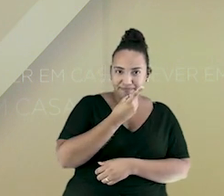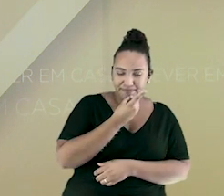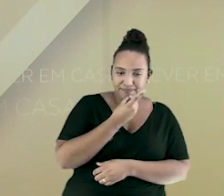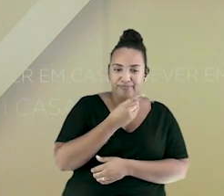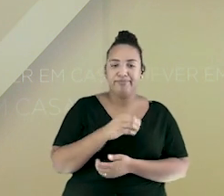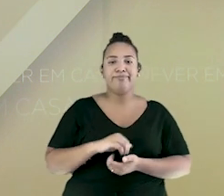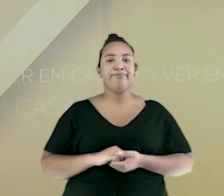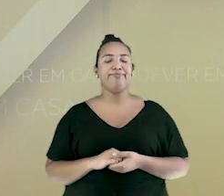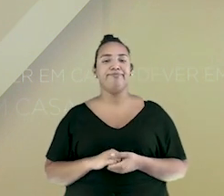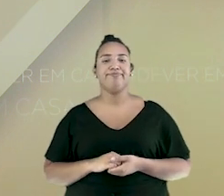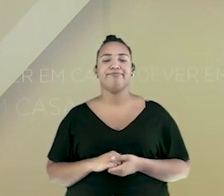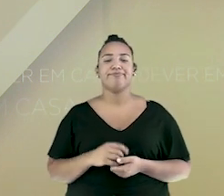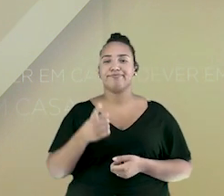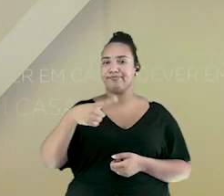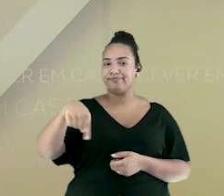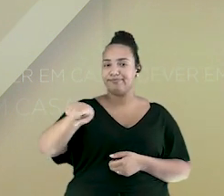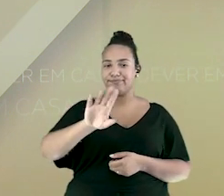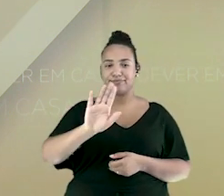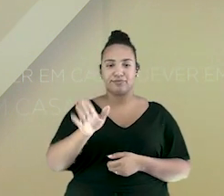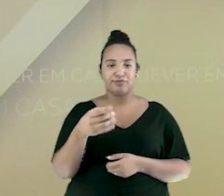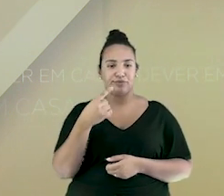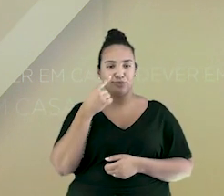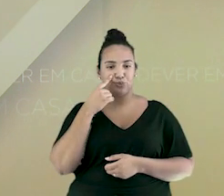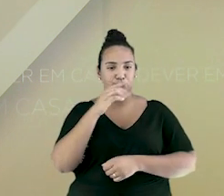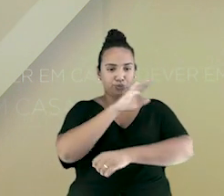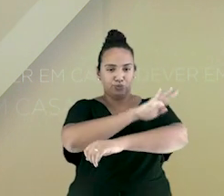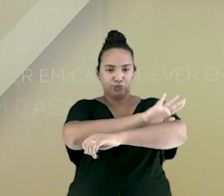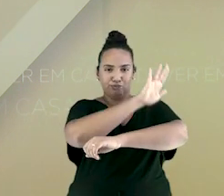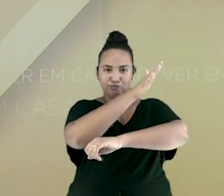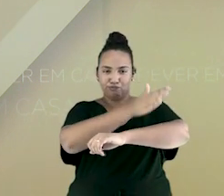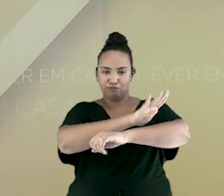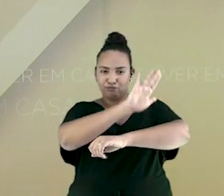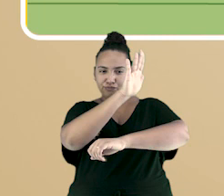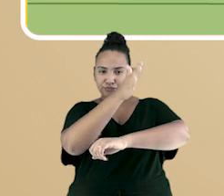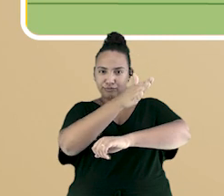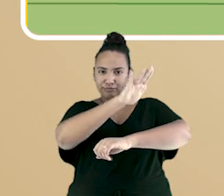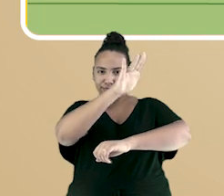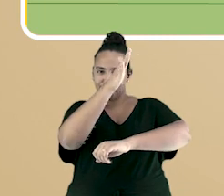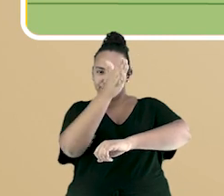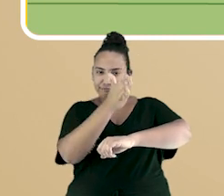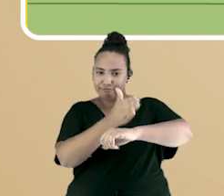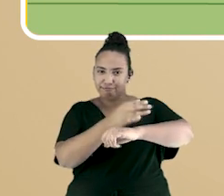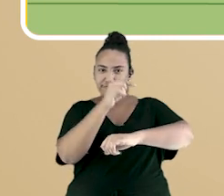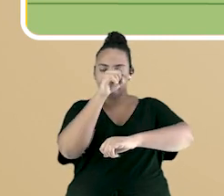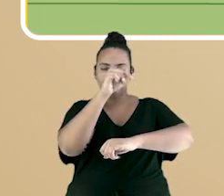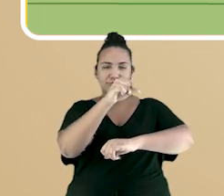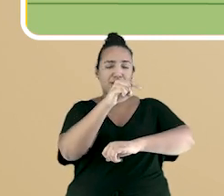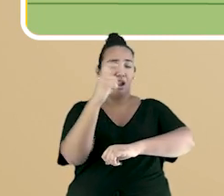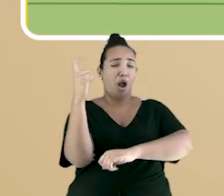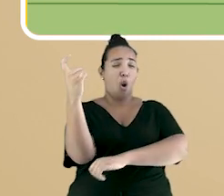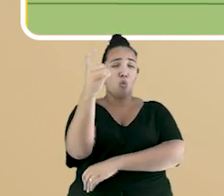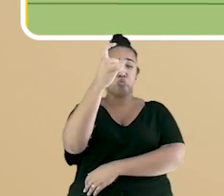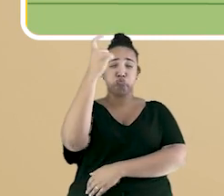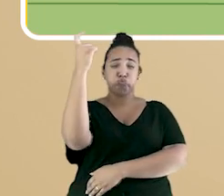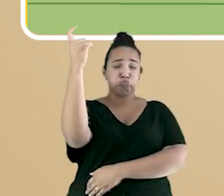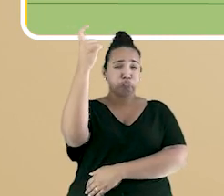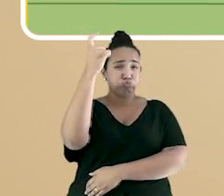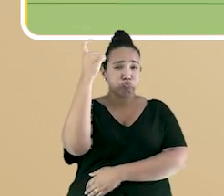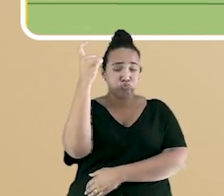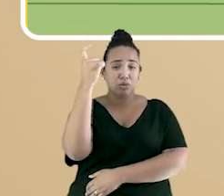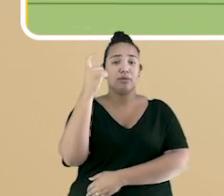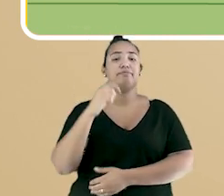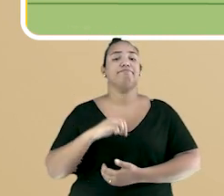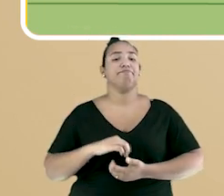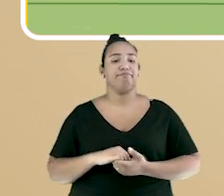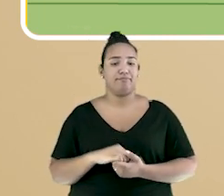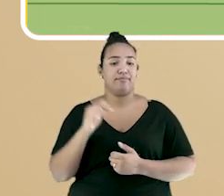à direita. E você já ouviu falar no Monte Everest? é o monte mais alto do mundo.